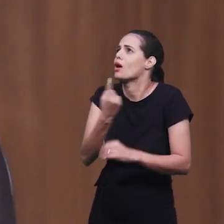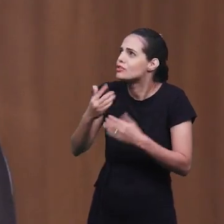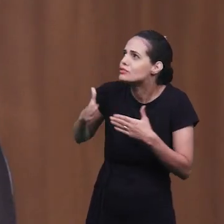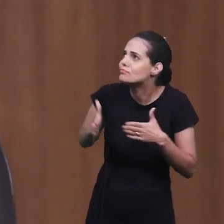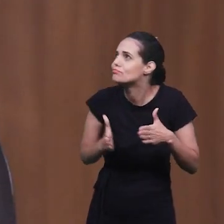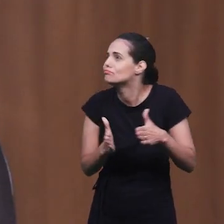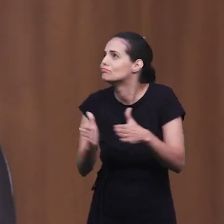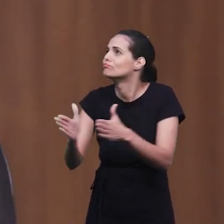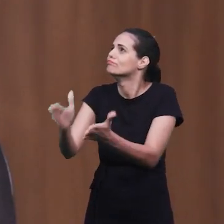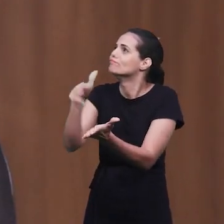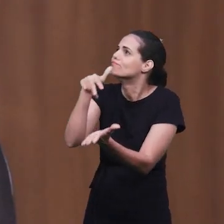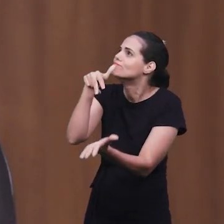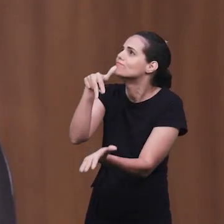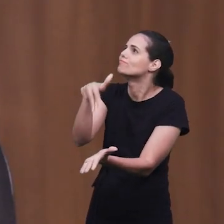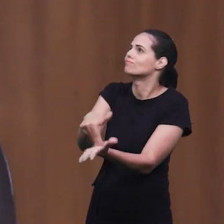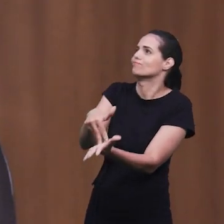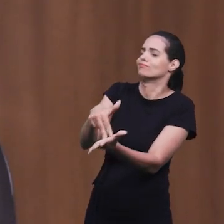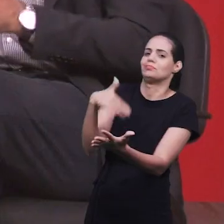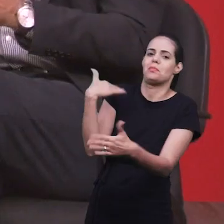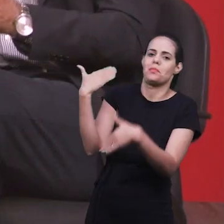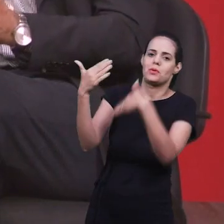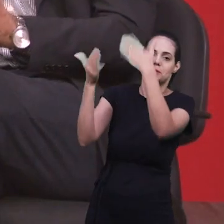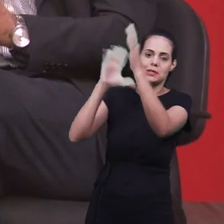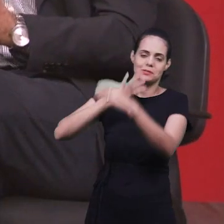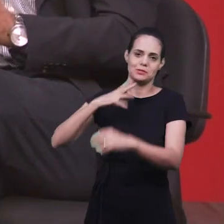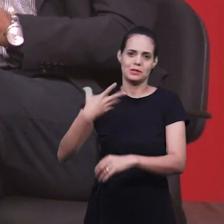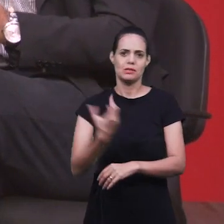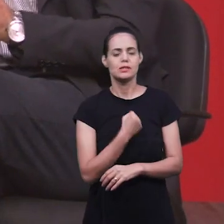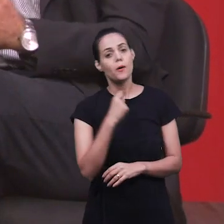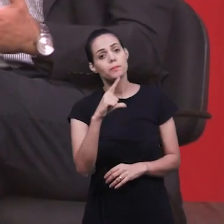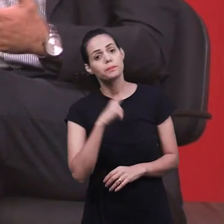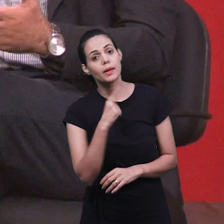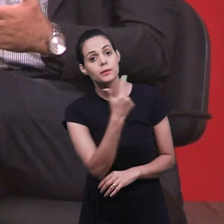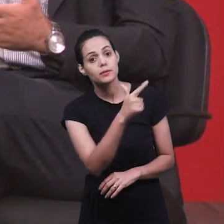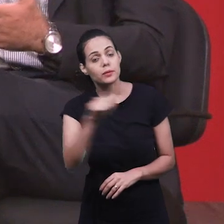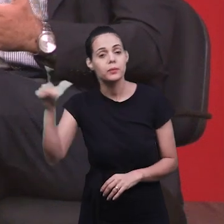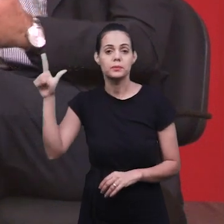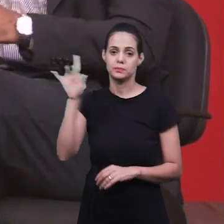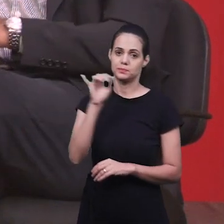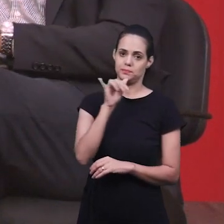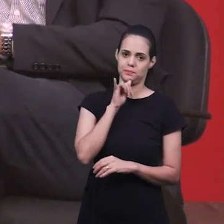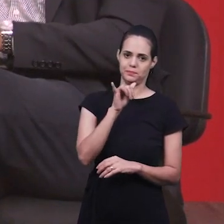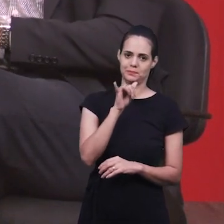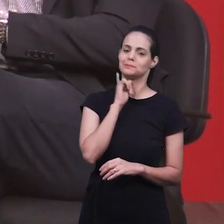no caminho da salvação. Então, existem outros exemplos aqui, não é?